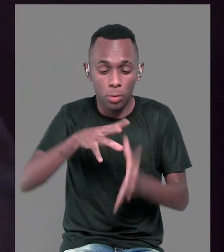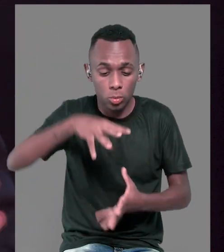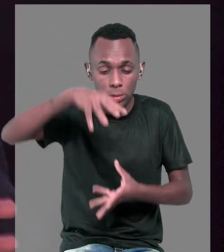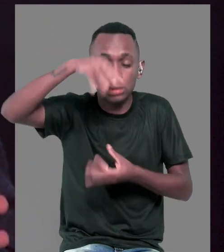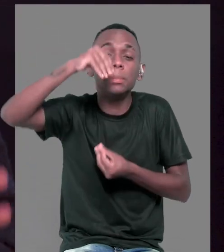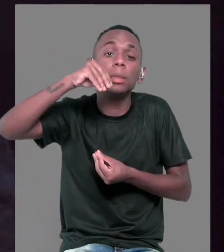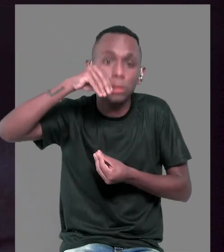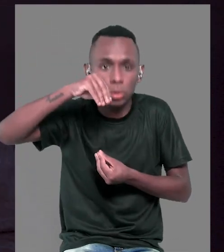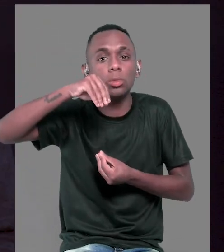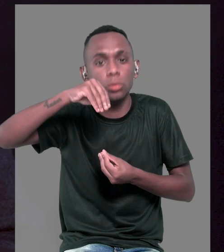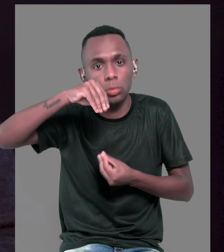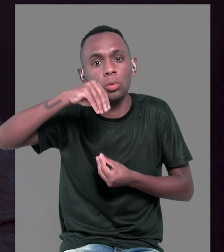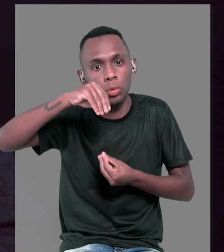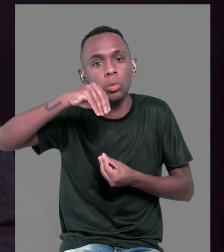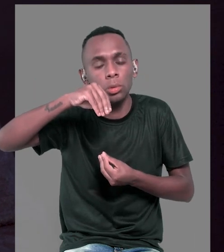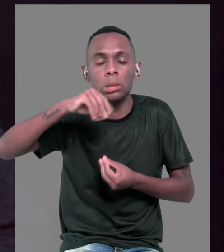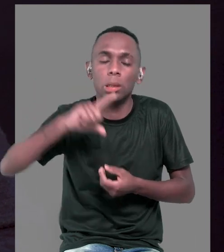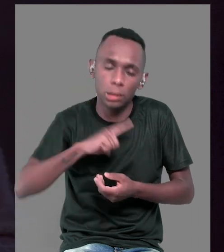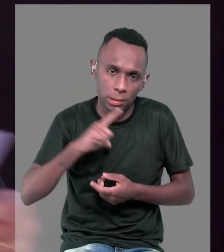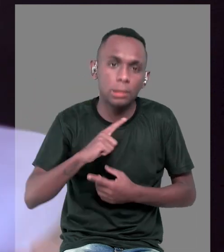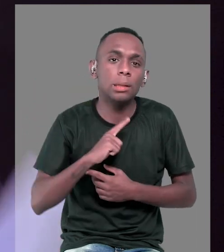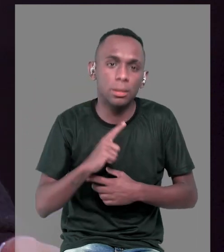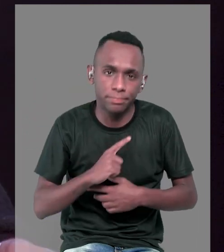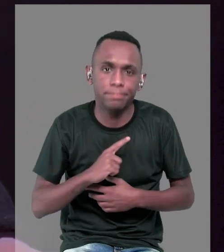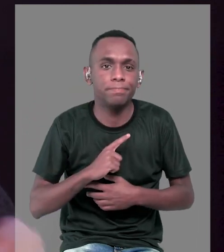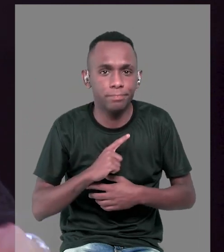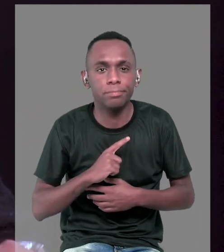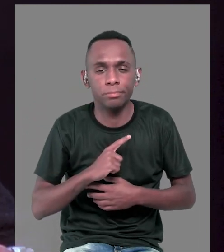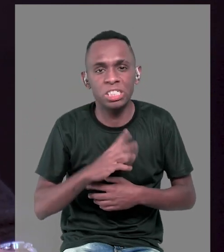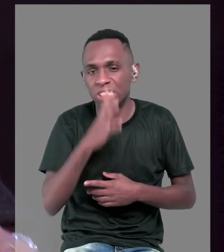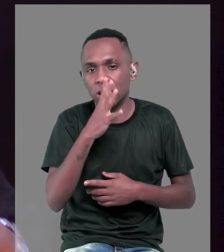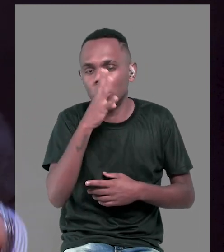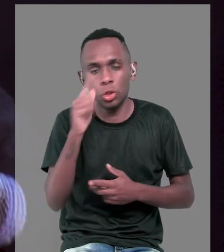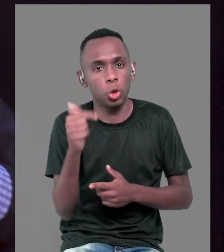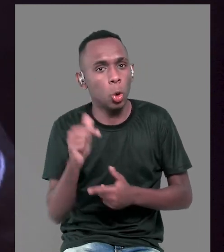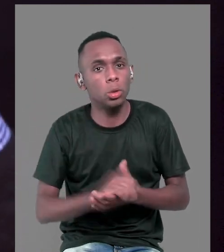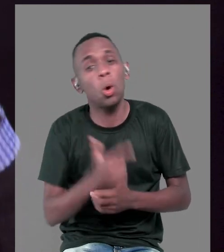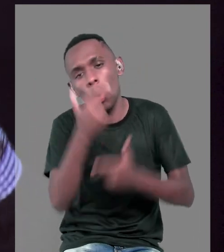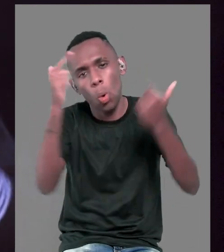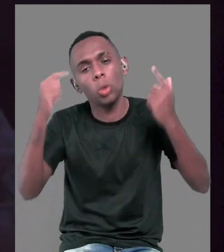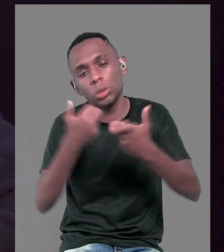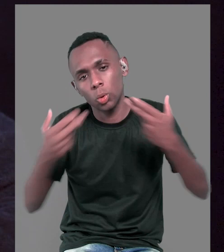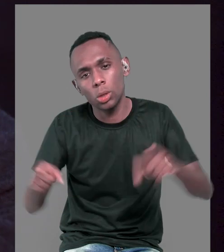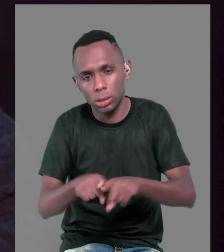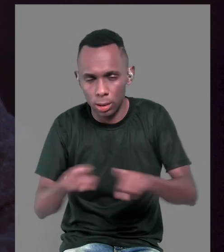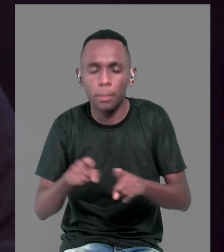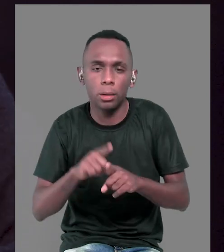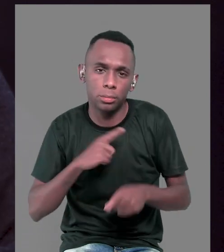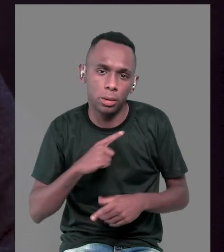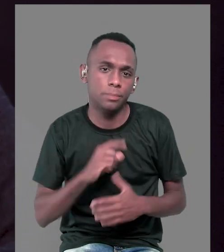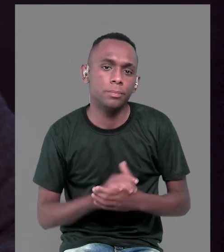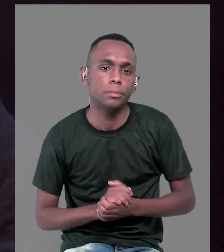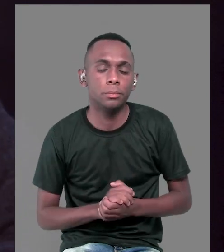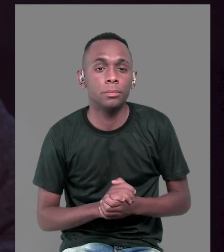totalmente posto, sem nenhum exagero. E há outras coisas desse tipo. Por fim,